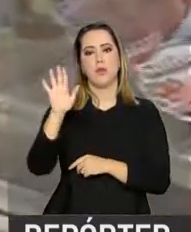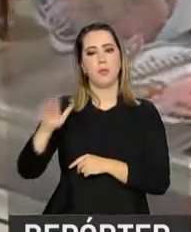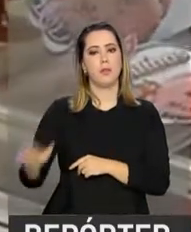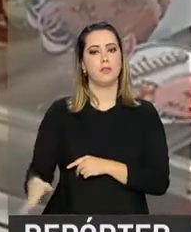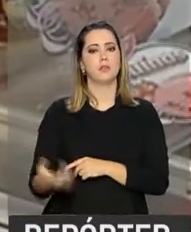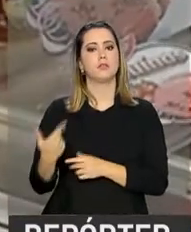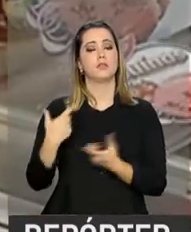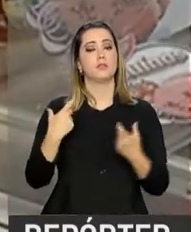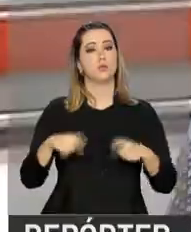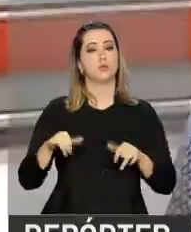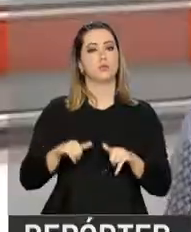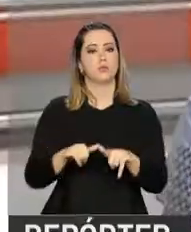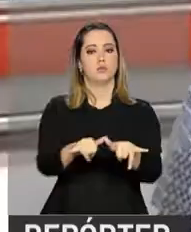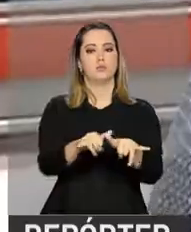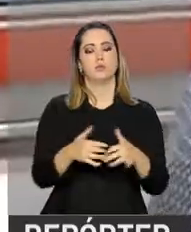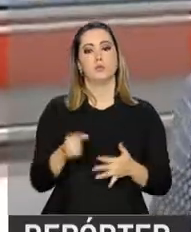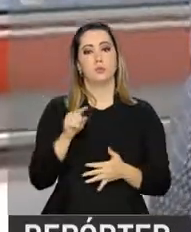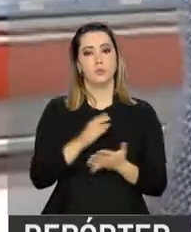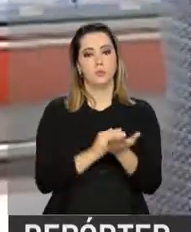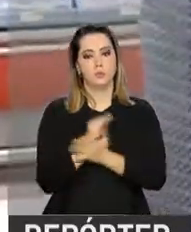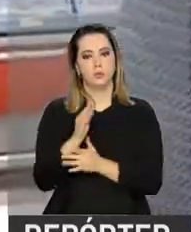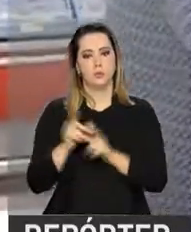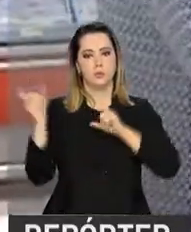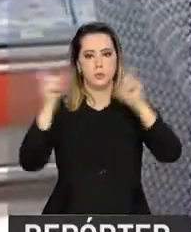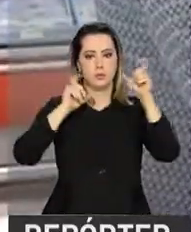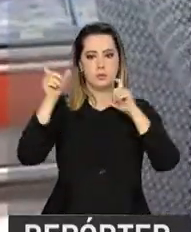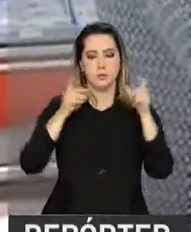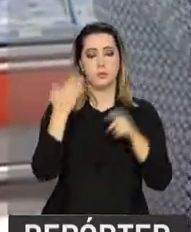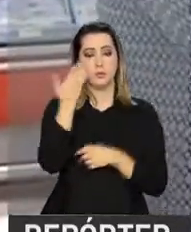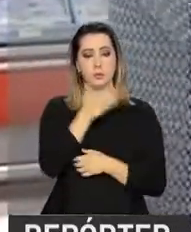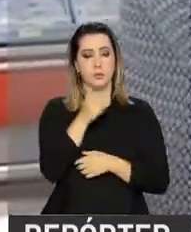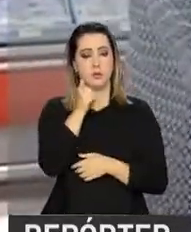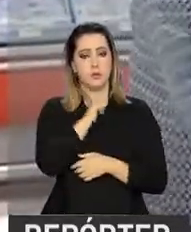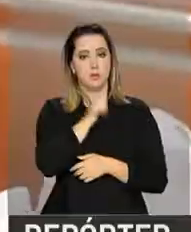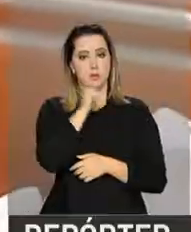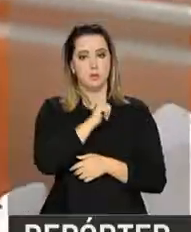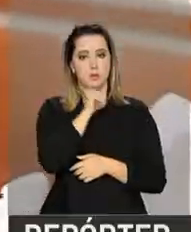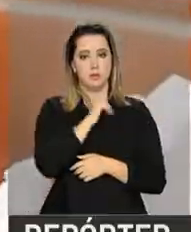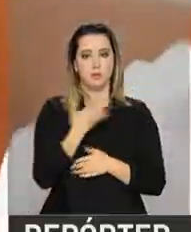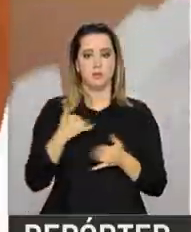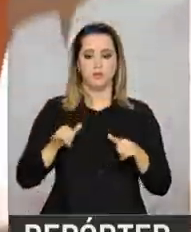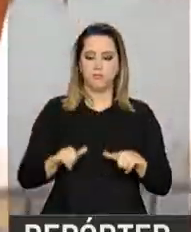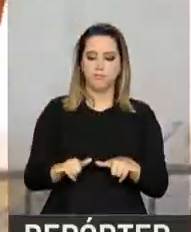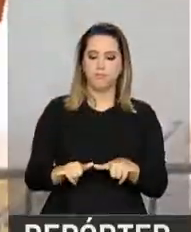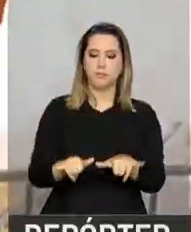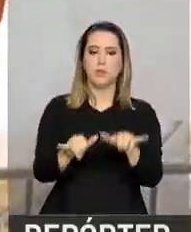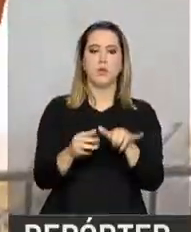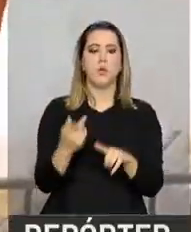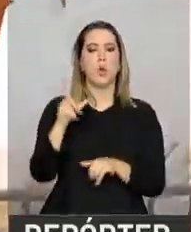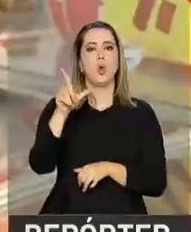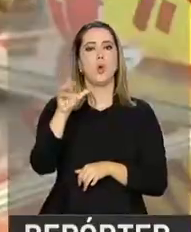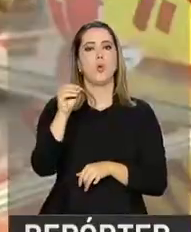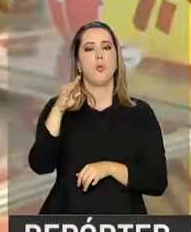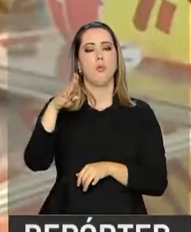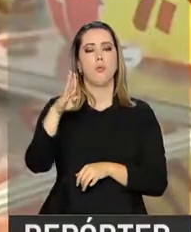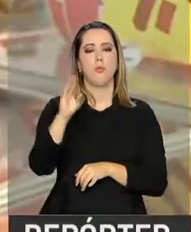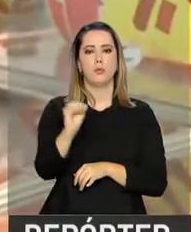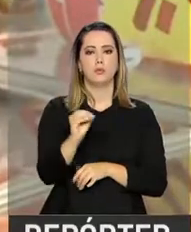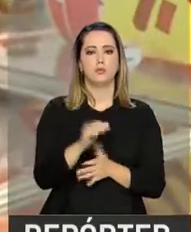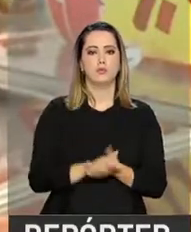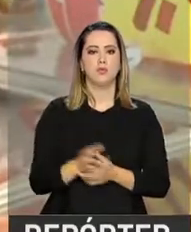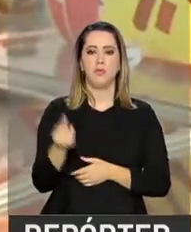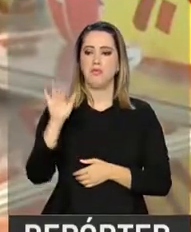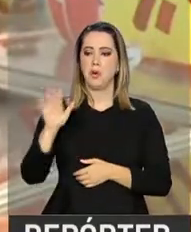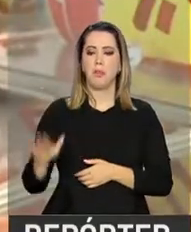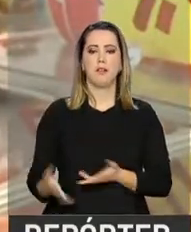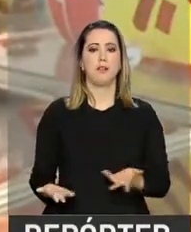e pontos de venda a iniciativa chamou a atenção dessa dona de casa depois no carrinho uma peça de lombo ela tá um preço